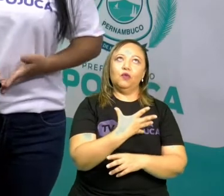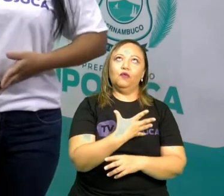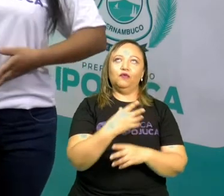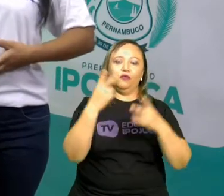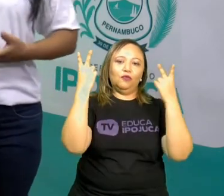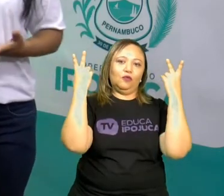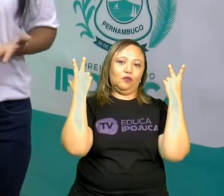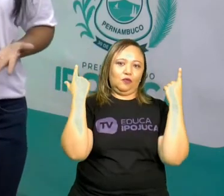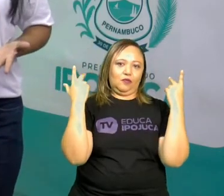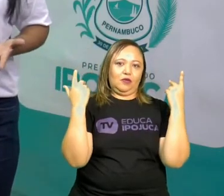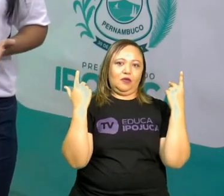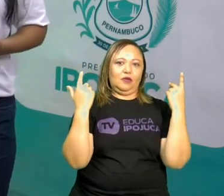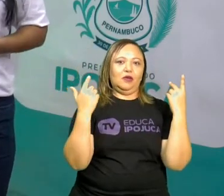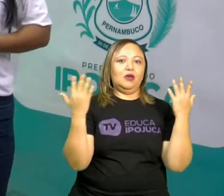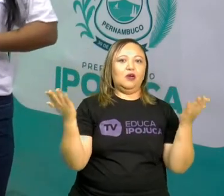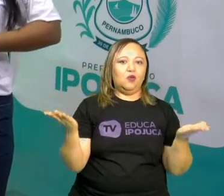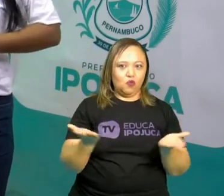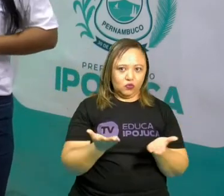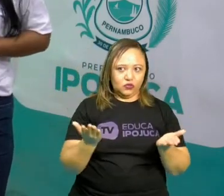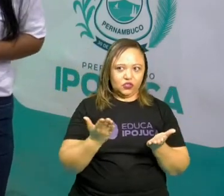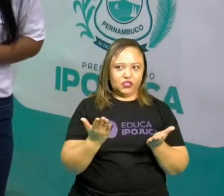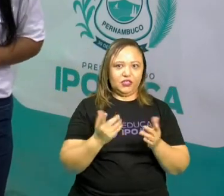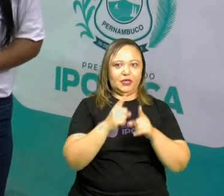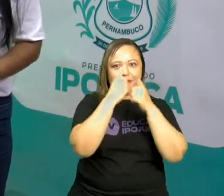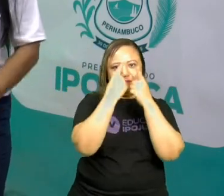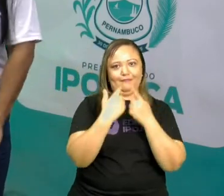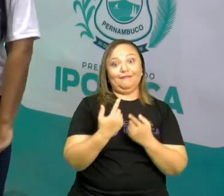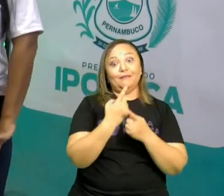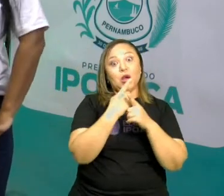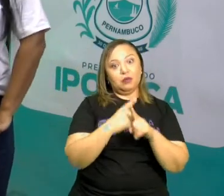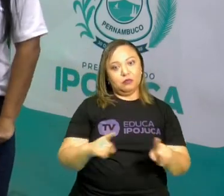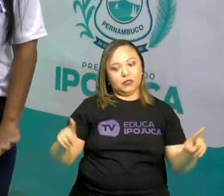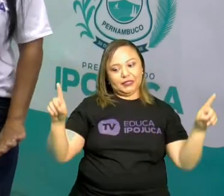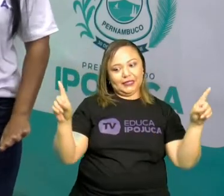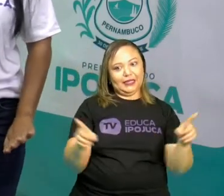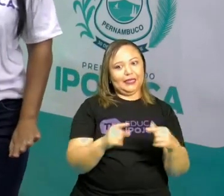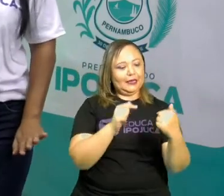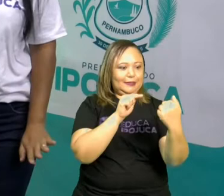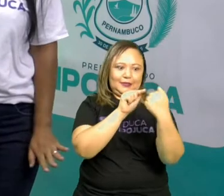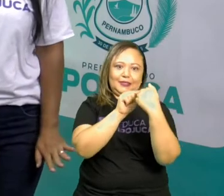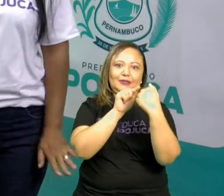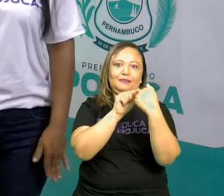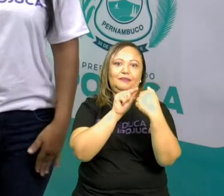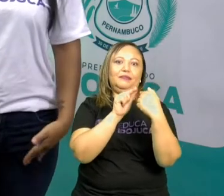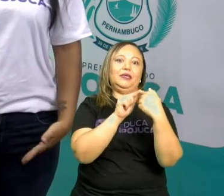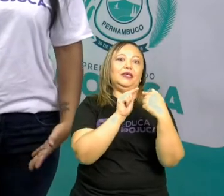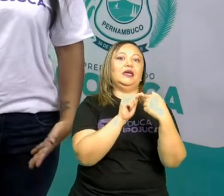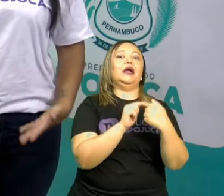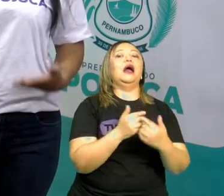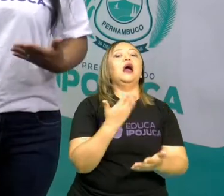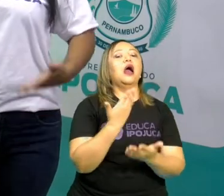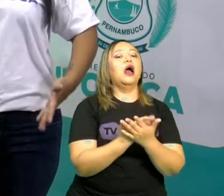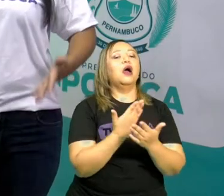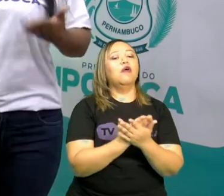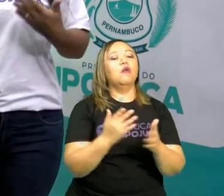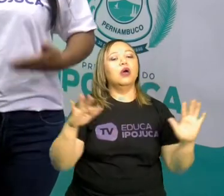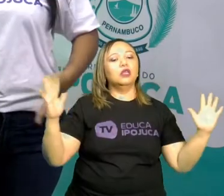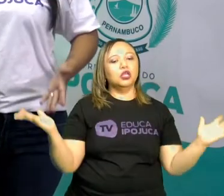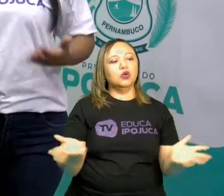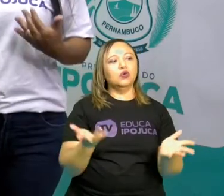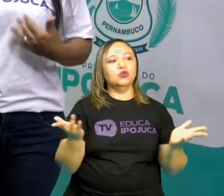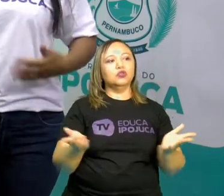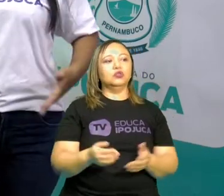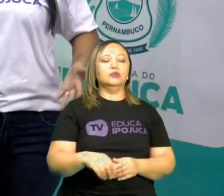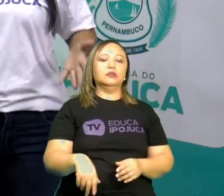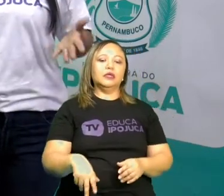normal. E para a aulinha de hoje, a tia trouxe uma musiquinha bem legal e quer que vocês levantem